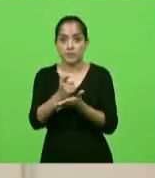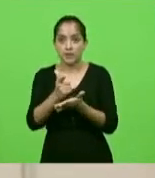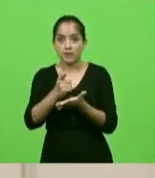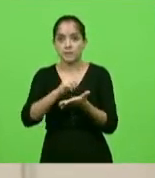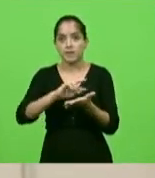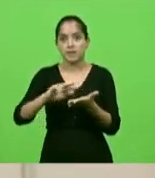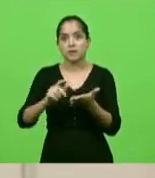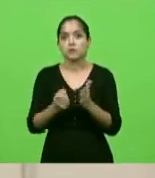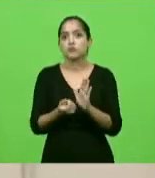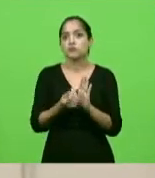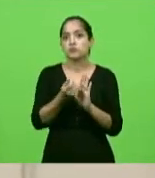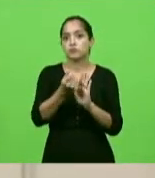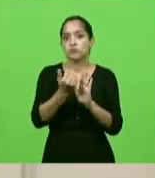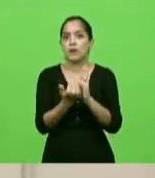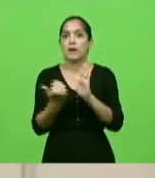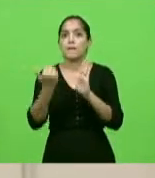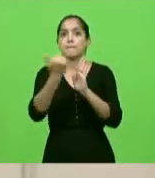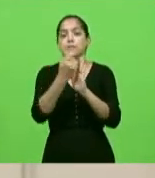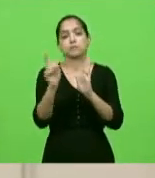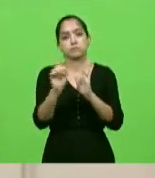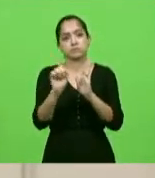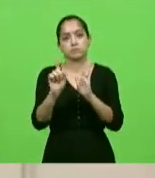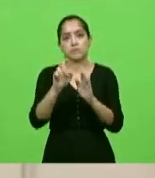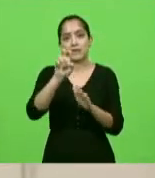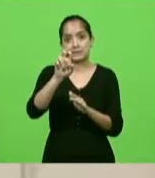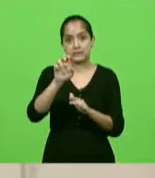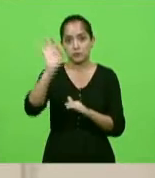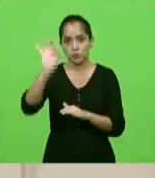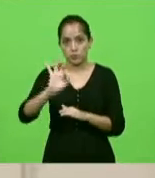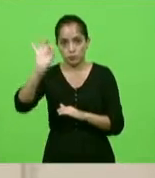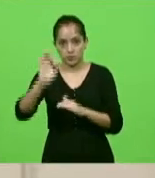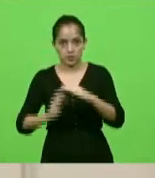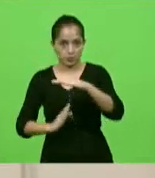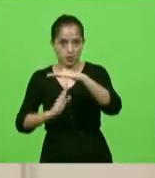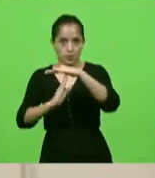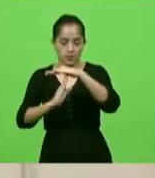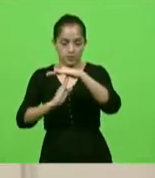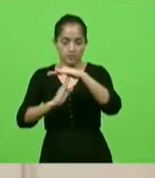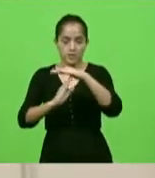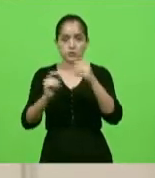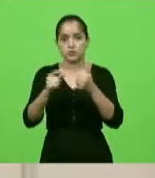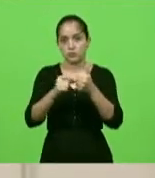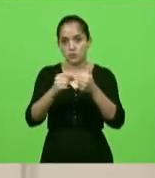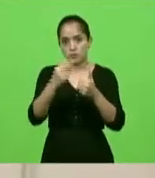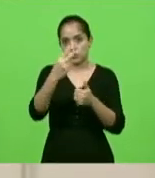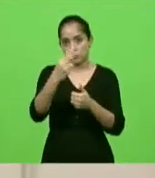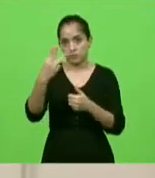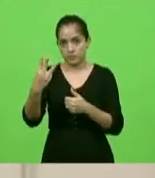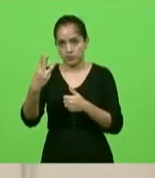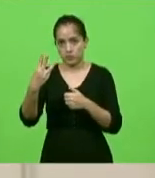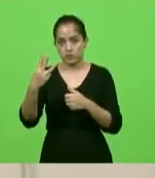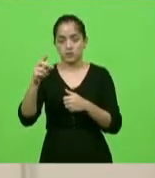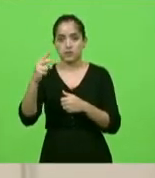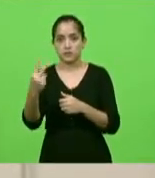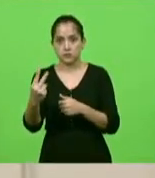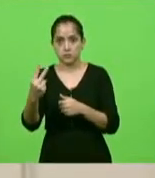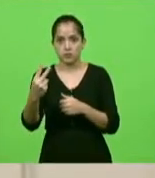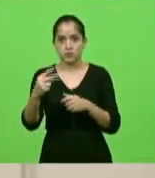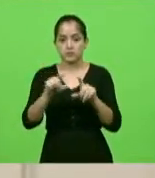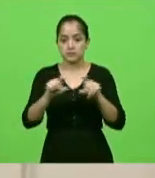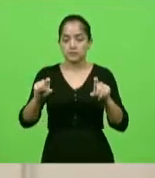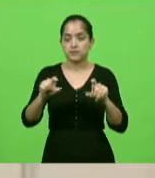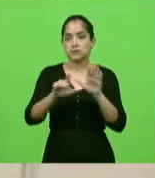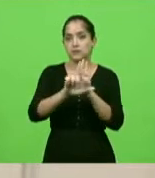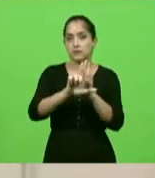de valor de não superior a 5% ao limite estabelecido no artigo 23.2, alínea A dessa